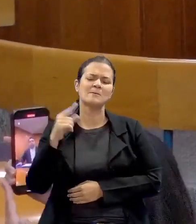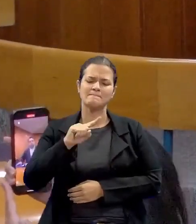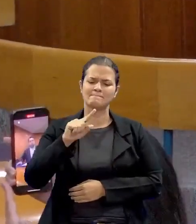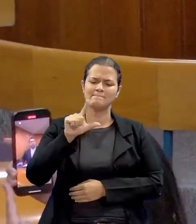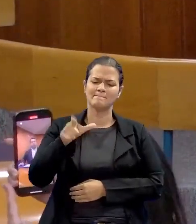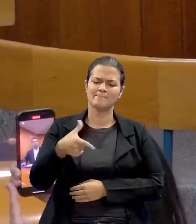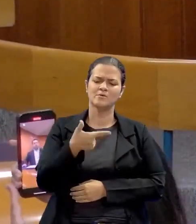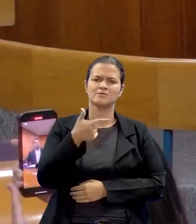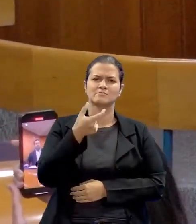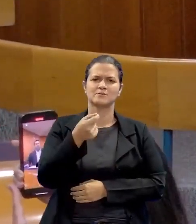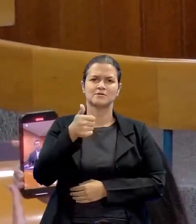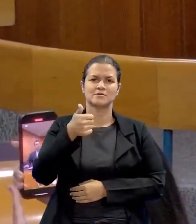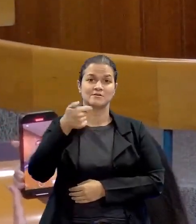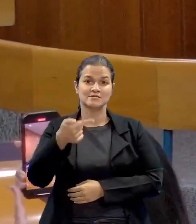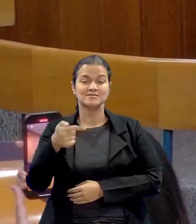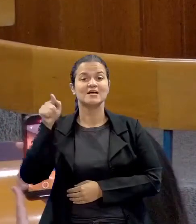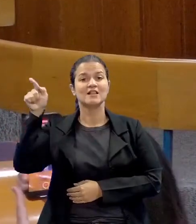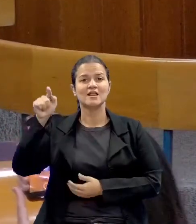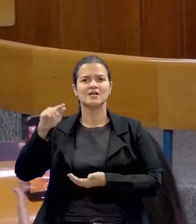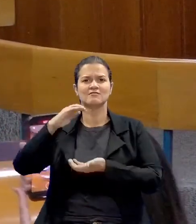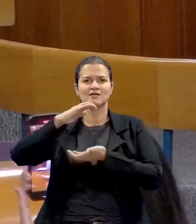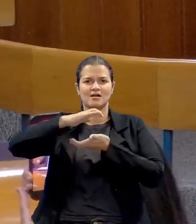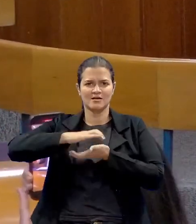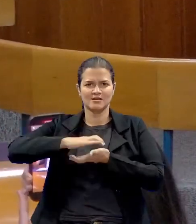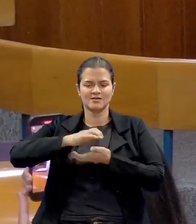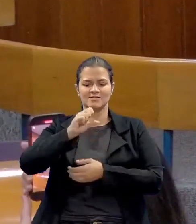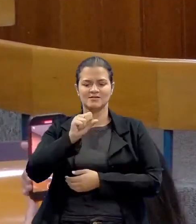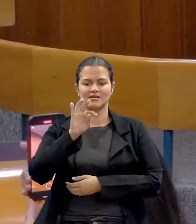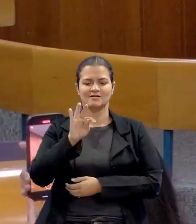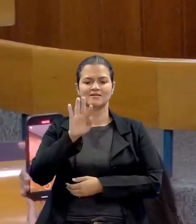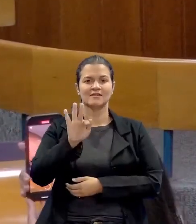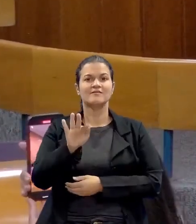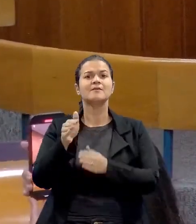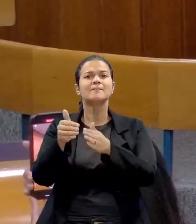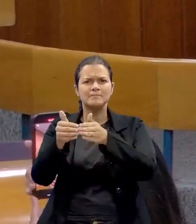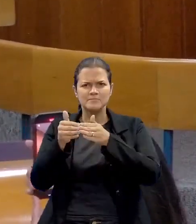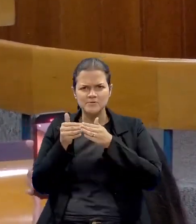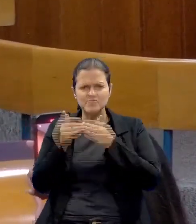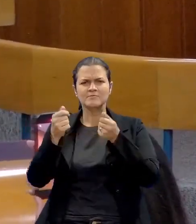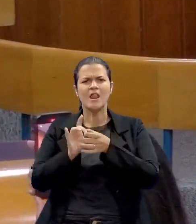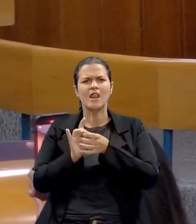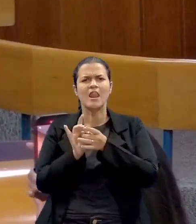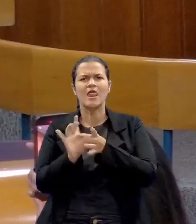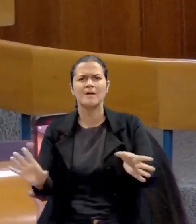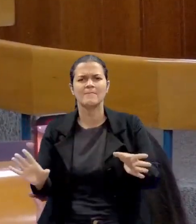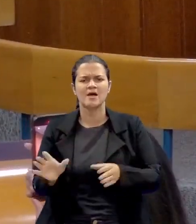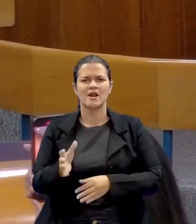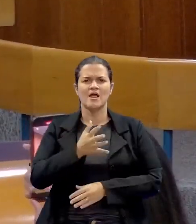entrou junto ao STF com um processo pedindo a legalização do aborto.